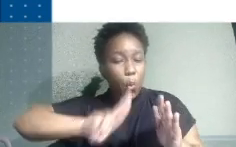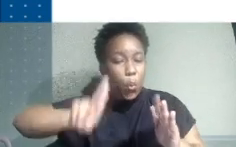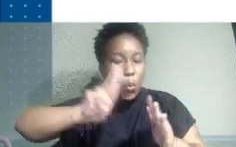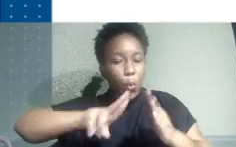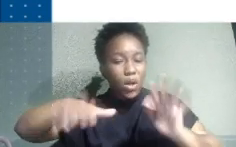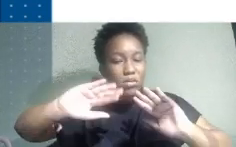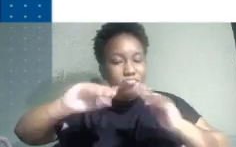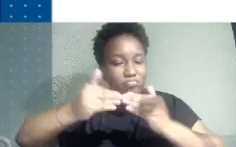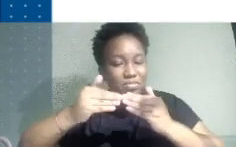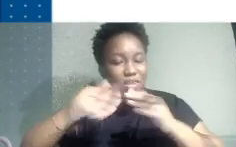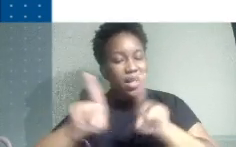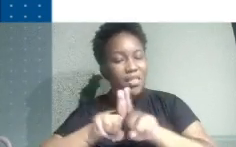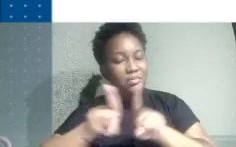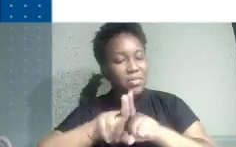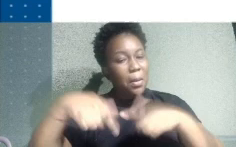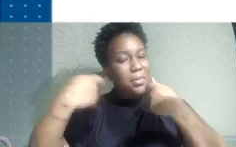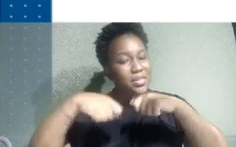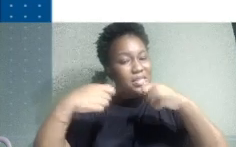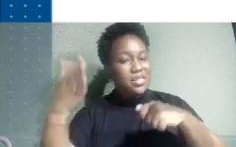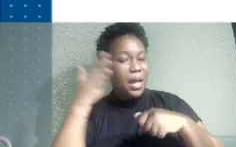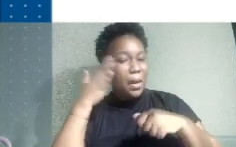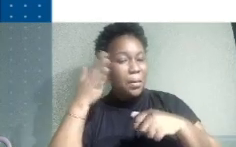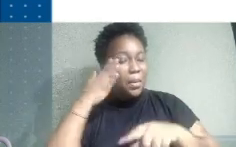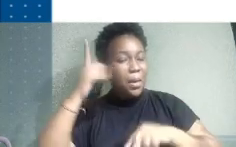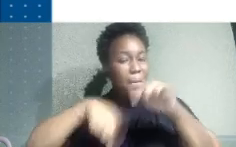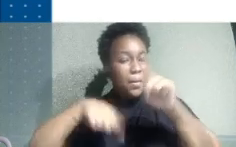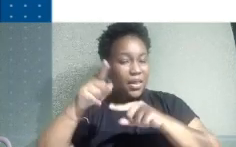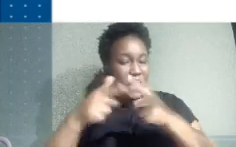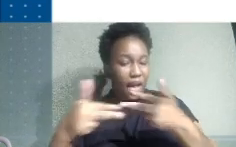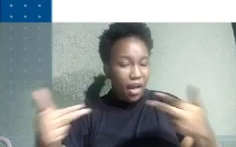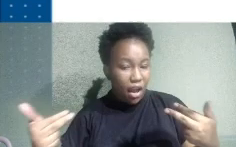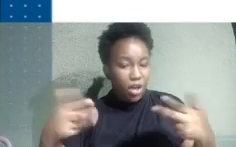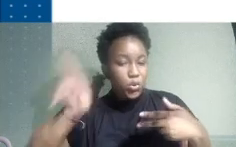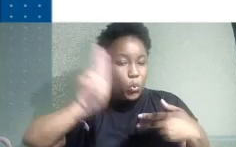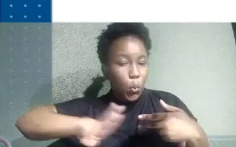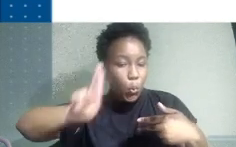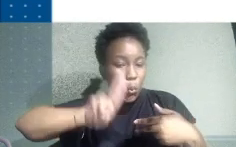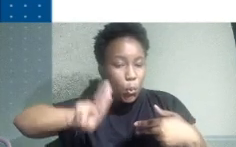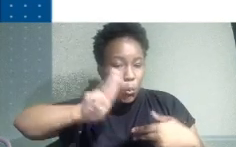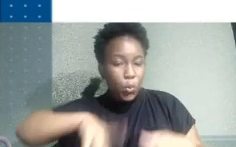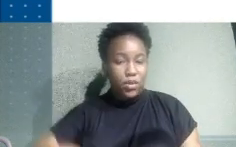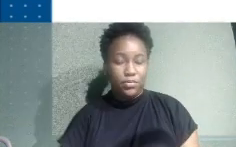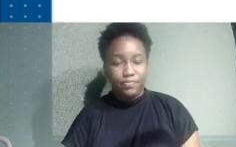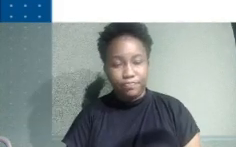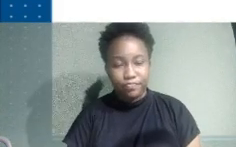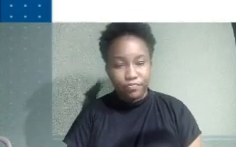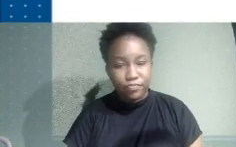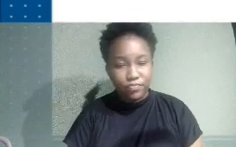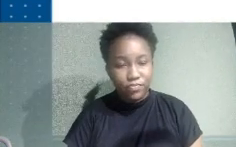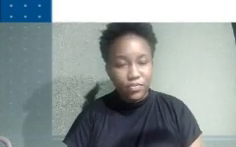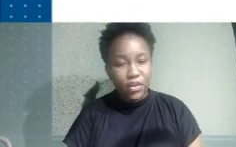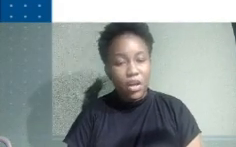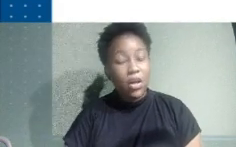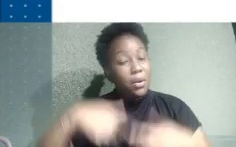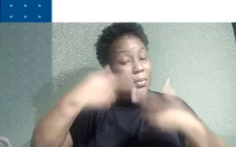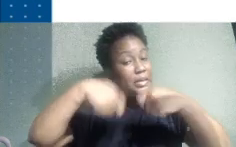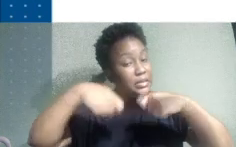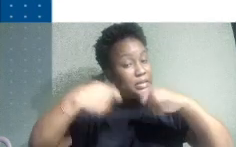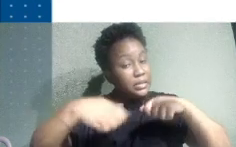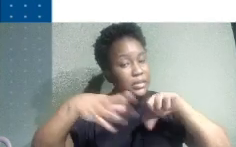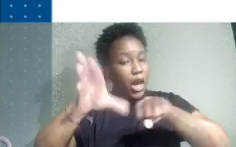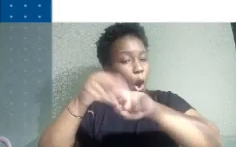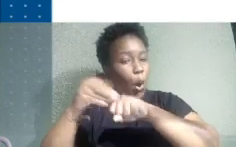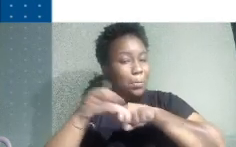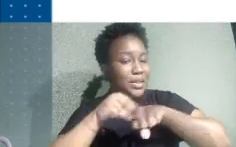as potências dos equipamentos que estarão dentro daquela edificação, tá? O que mais? É necessário conhecimento normativo para